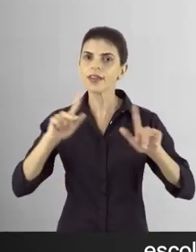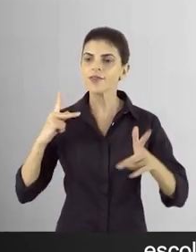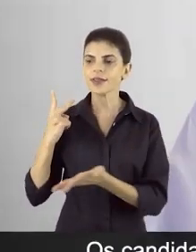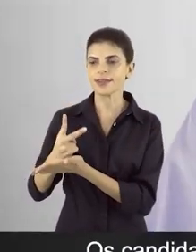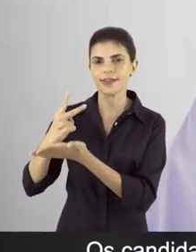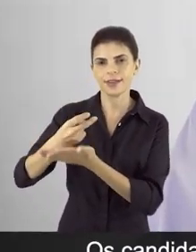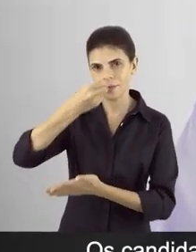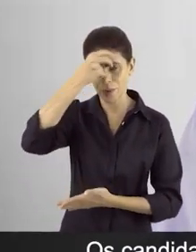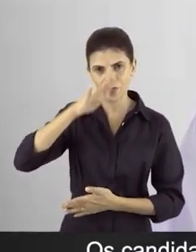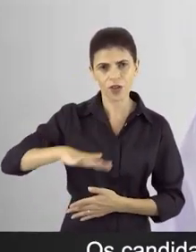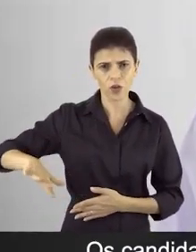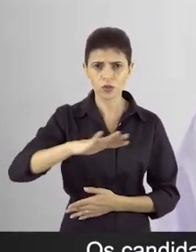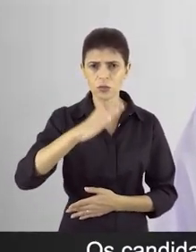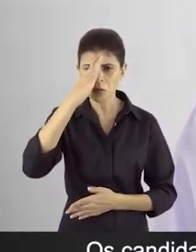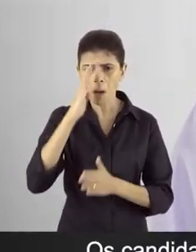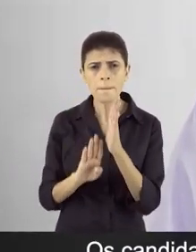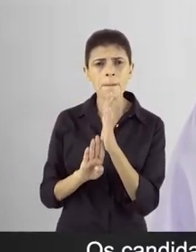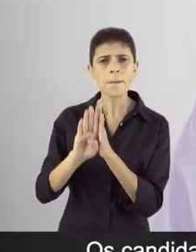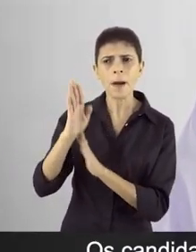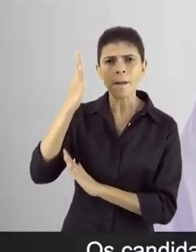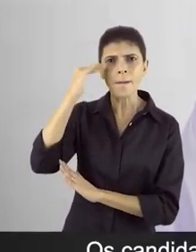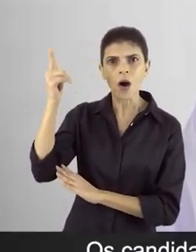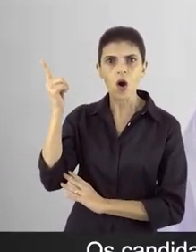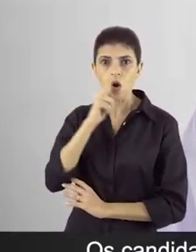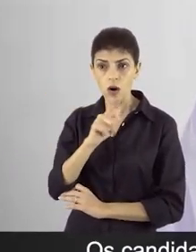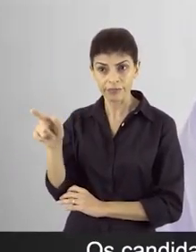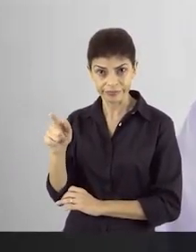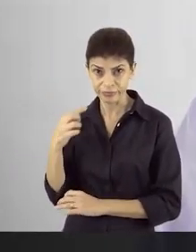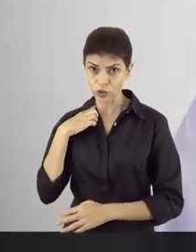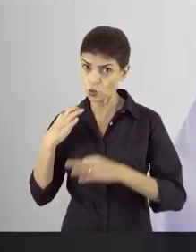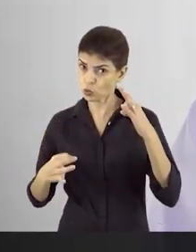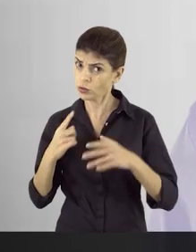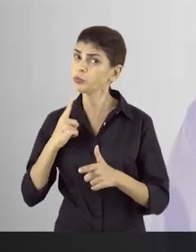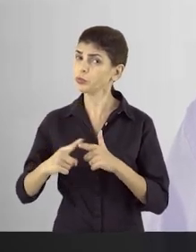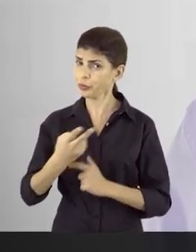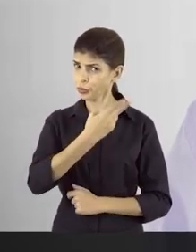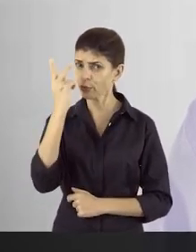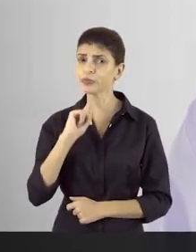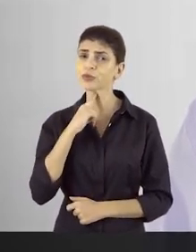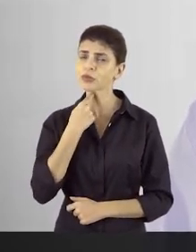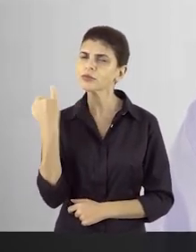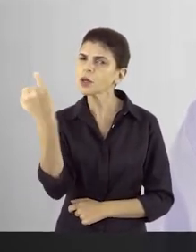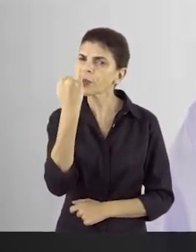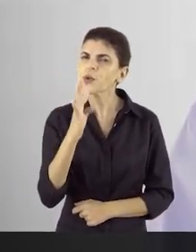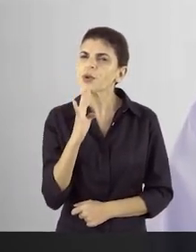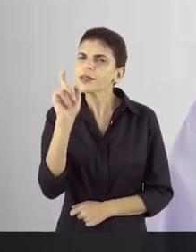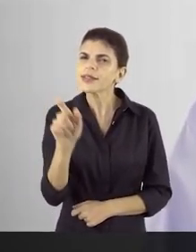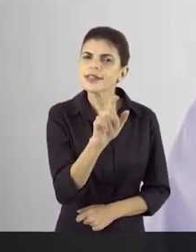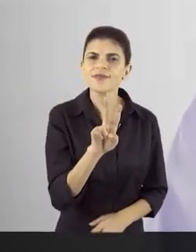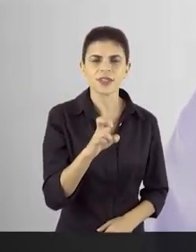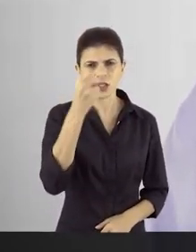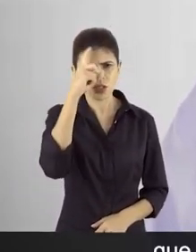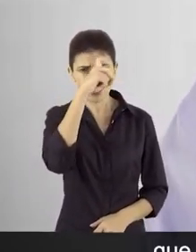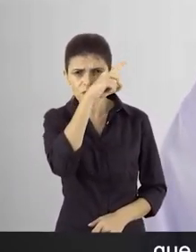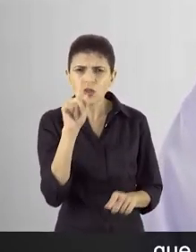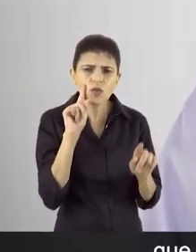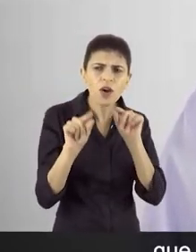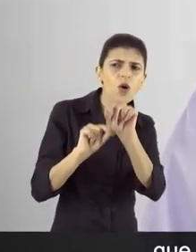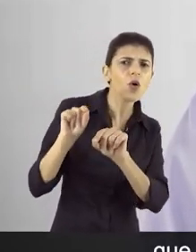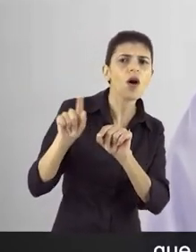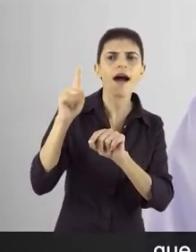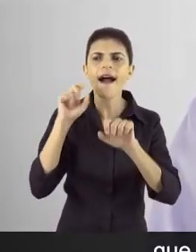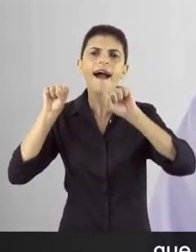que está aí. Os candidatos que lideram as pesquisas têm problemas sérios com a justiça, por isso é tão importante conhecer os seus vices. Não é difícil que um